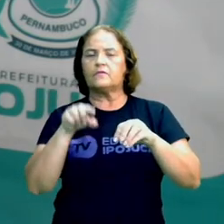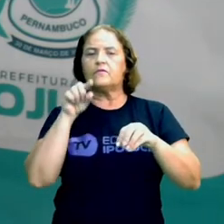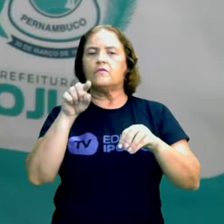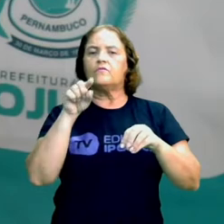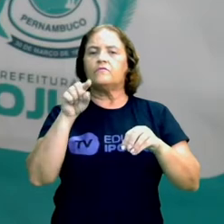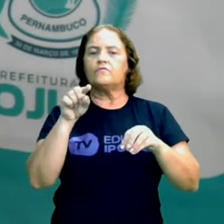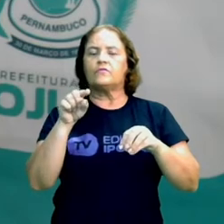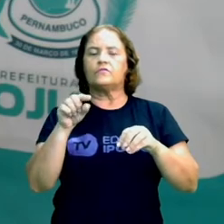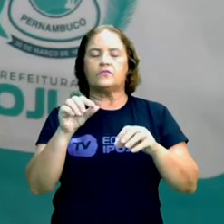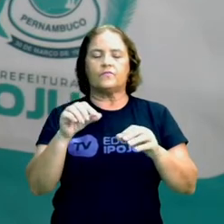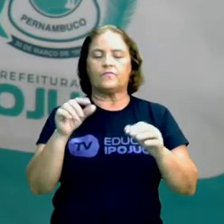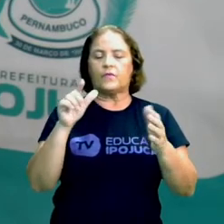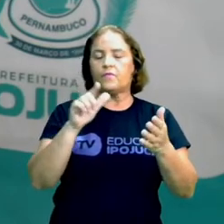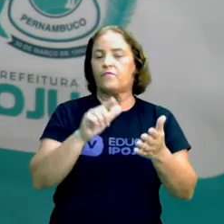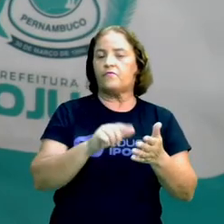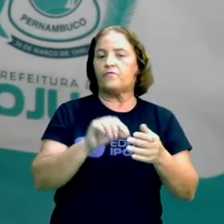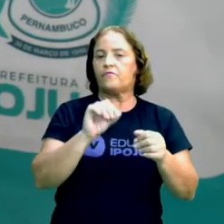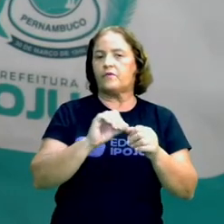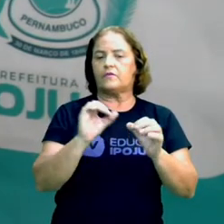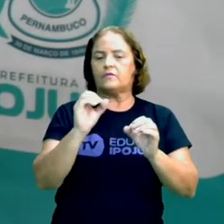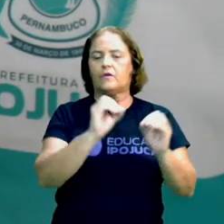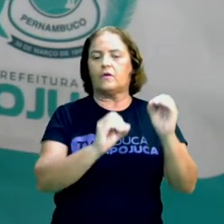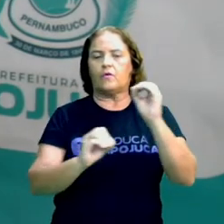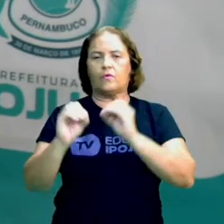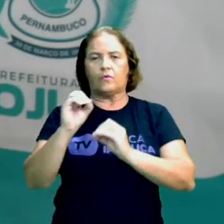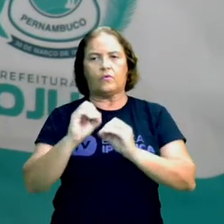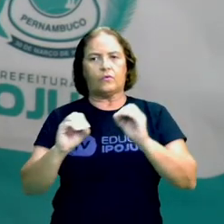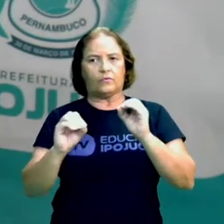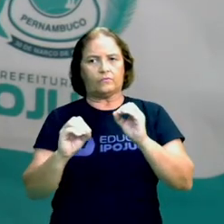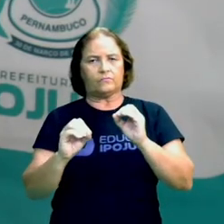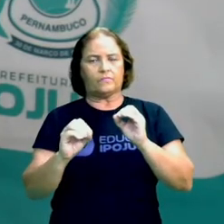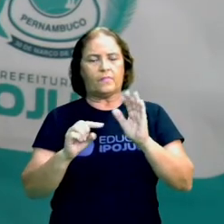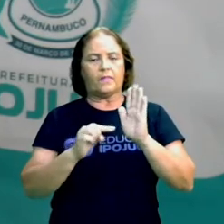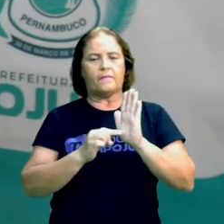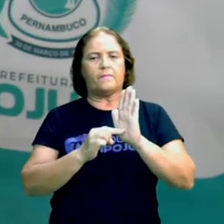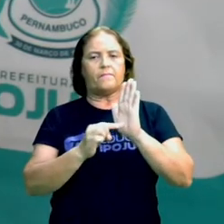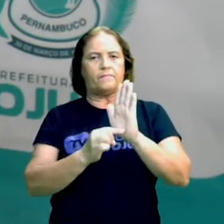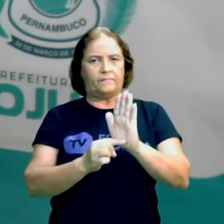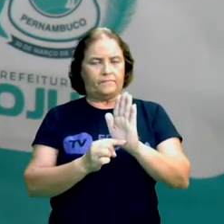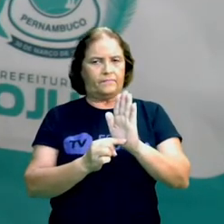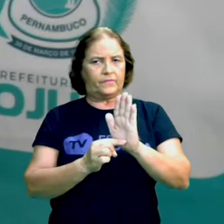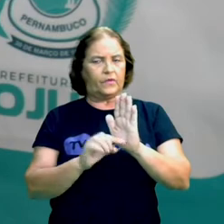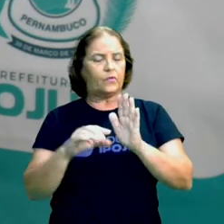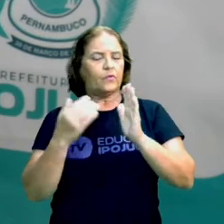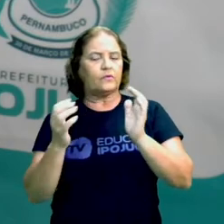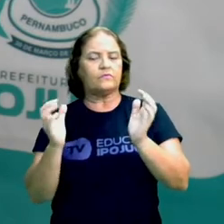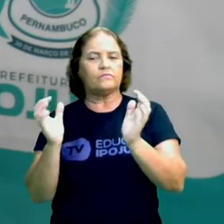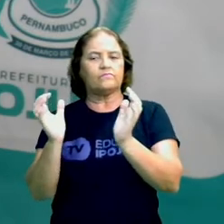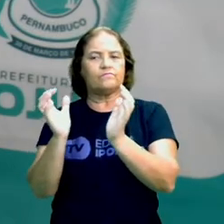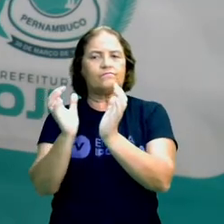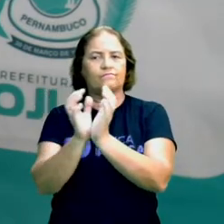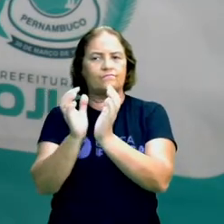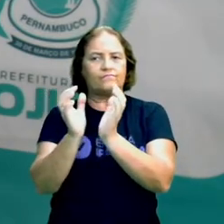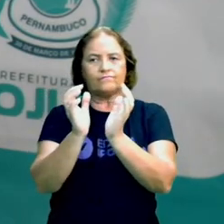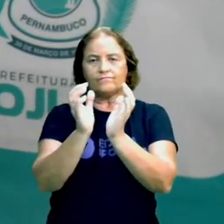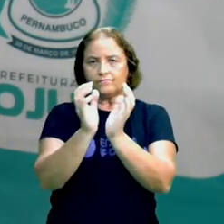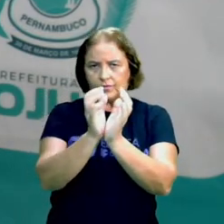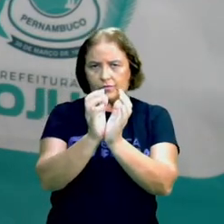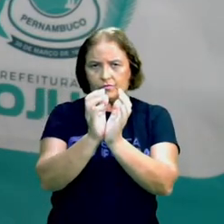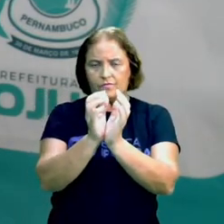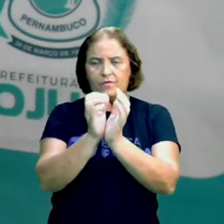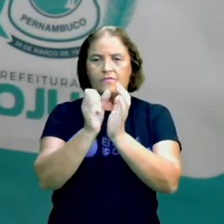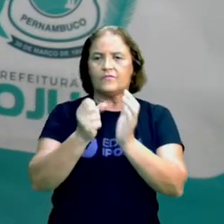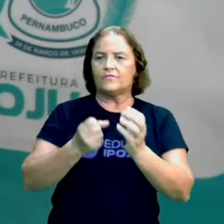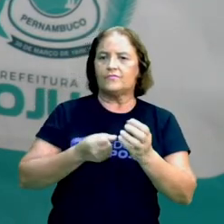que você quer fazer a sua apresentação. Depois que você faz aí esse agrupamento, aí você compartilha